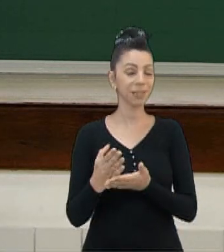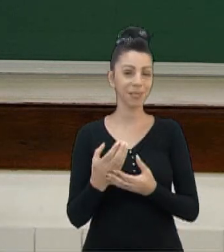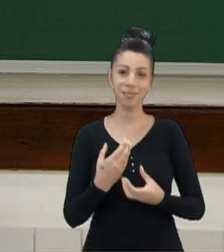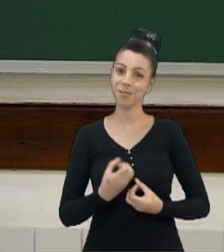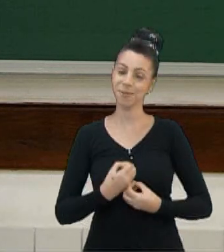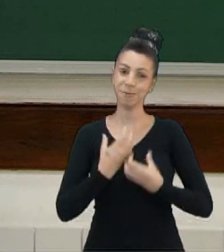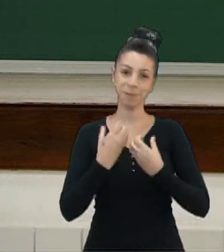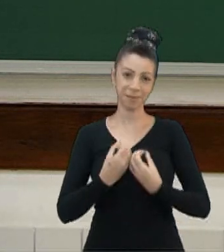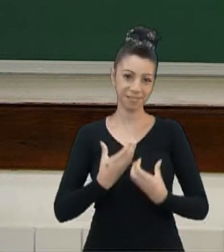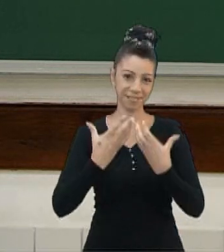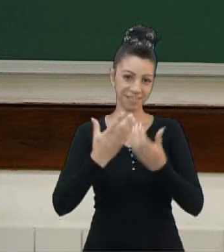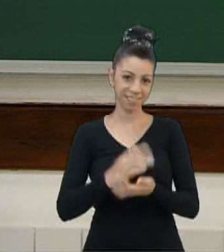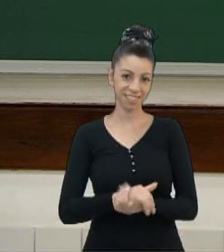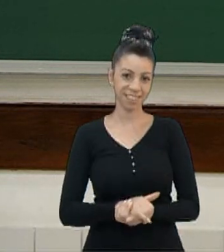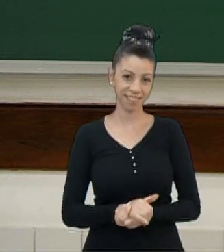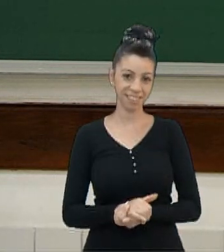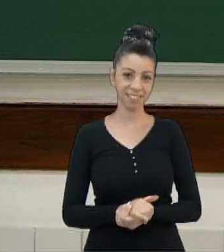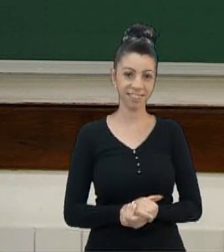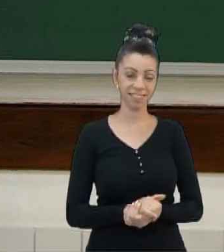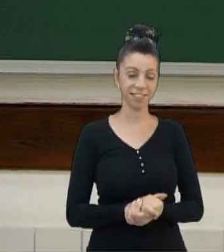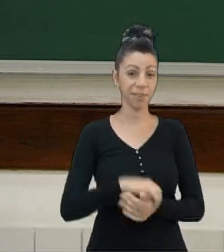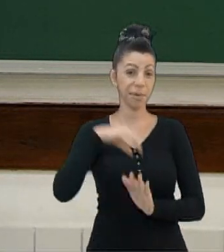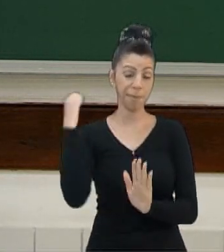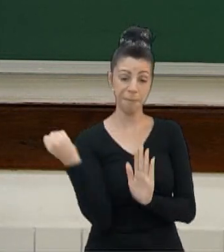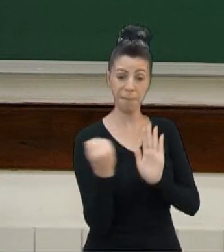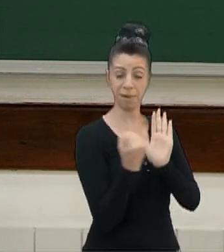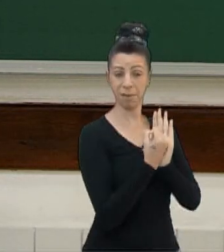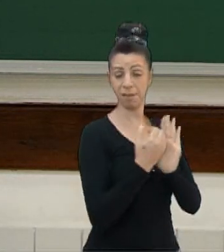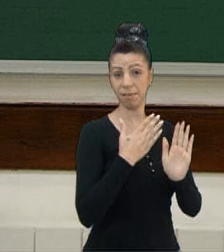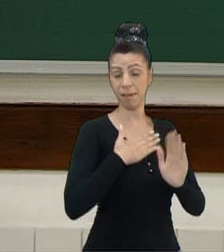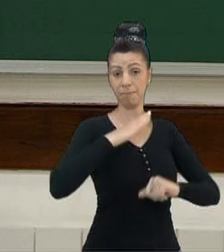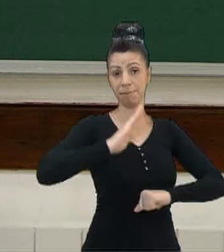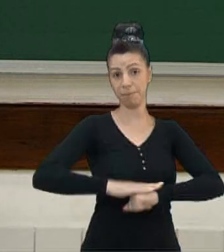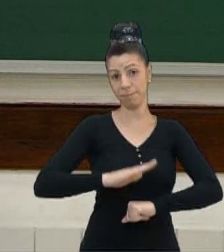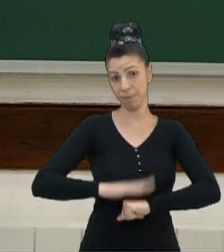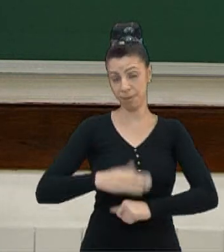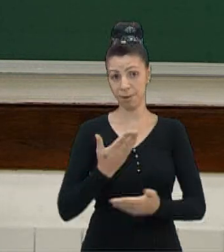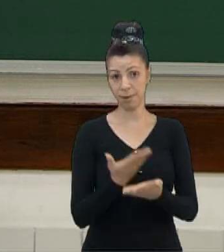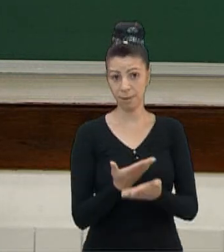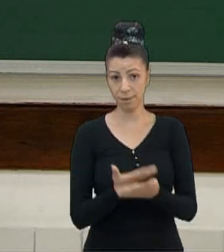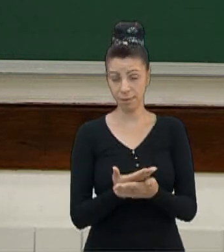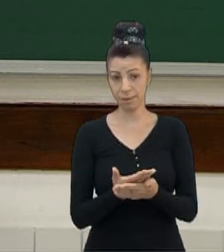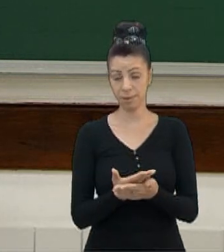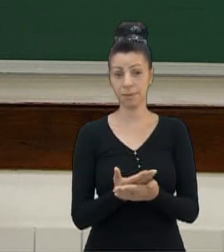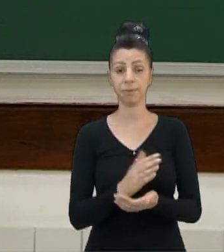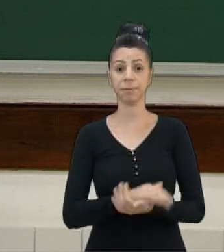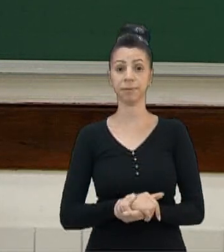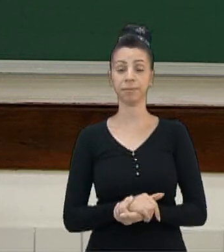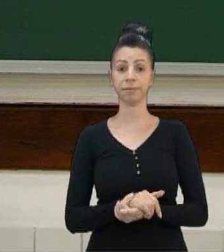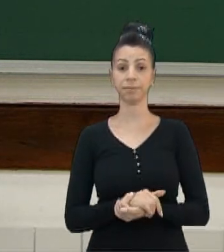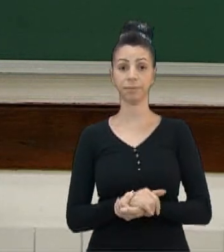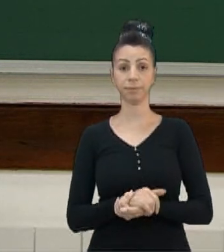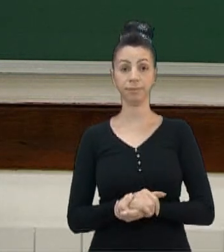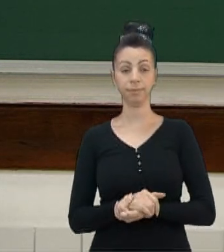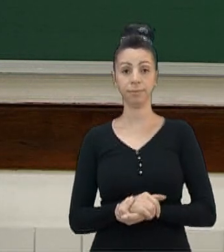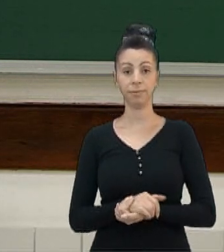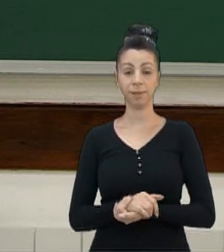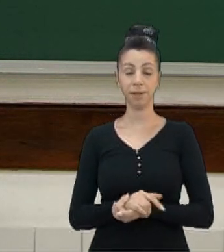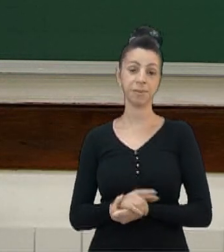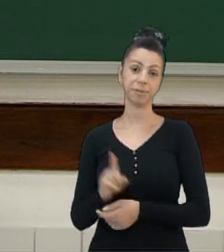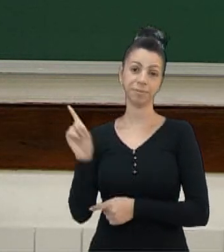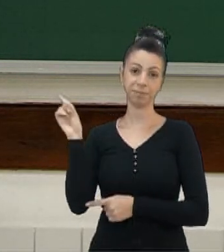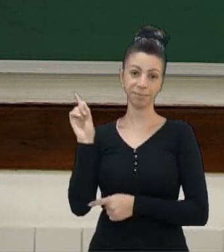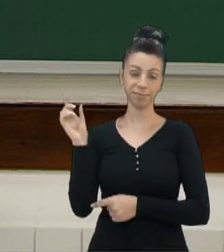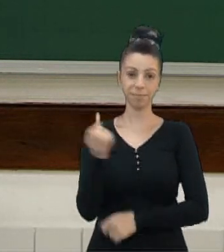um poema que foi bastante marcante na minha história enquanto estudante. Eu vi esse poema na 6ª